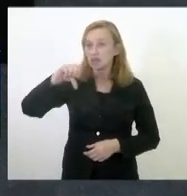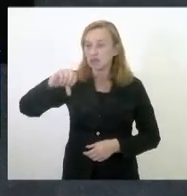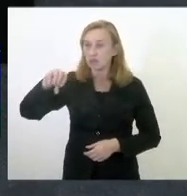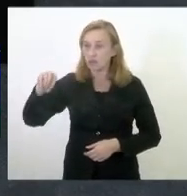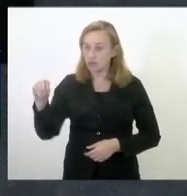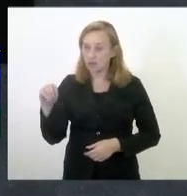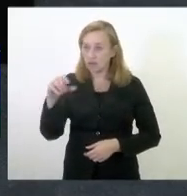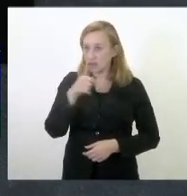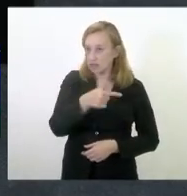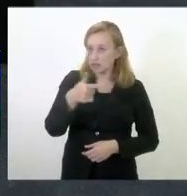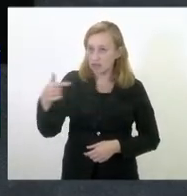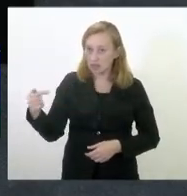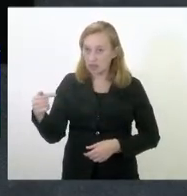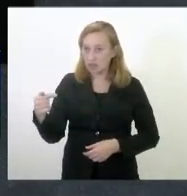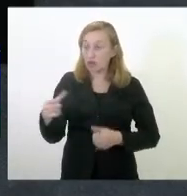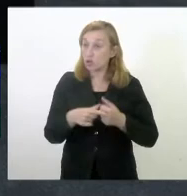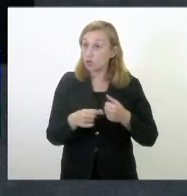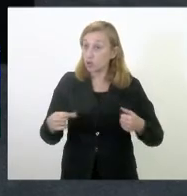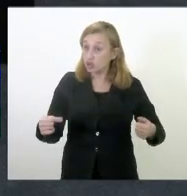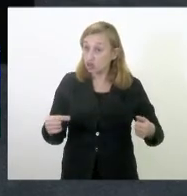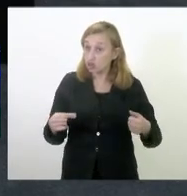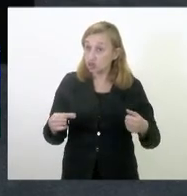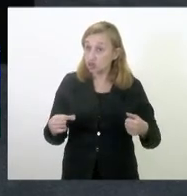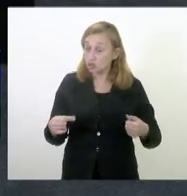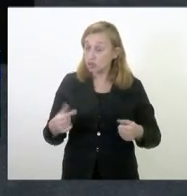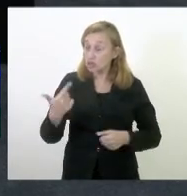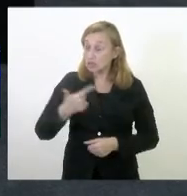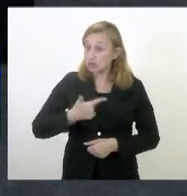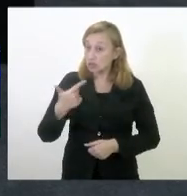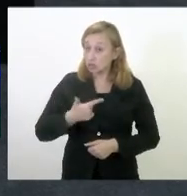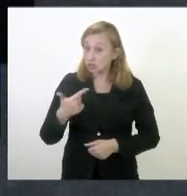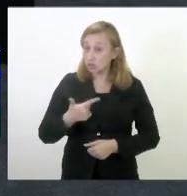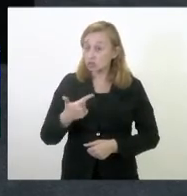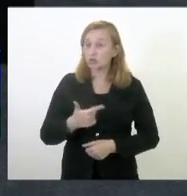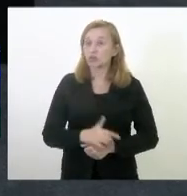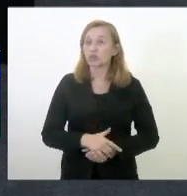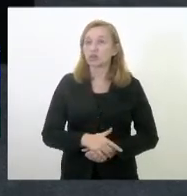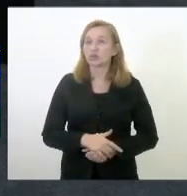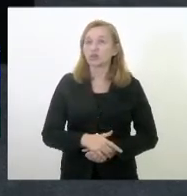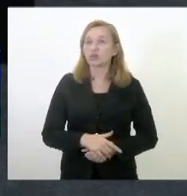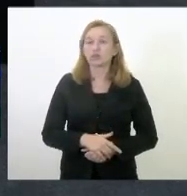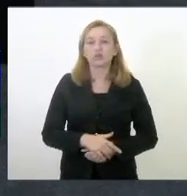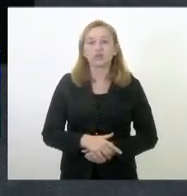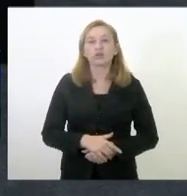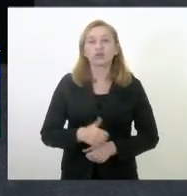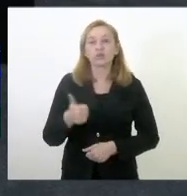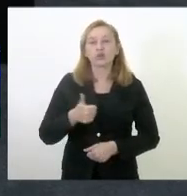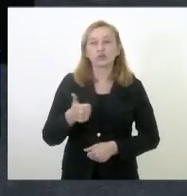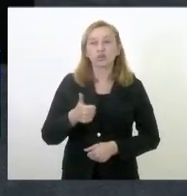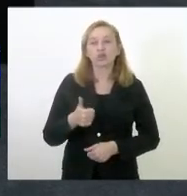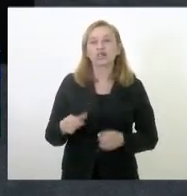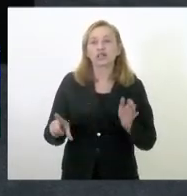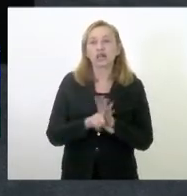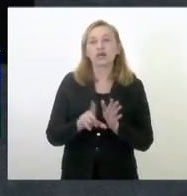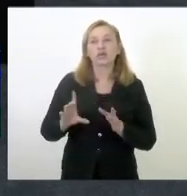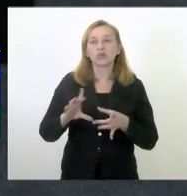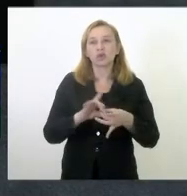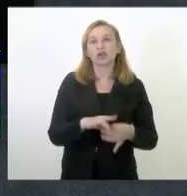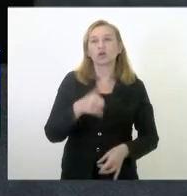190-17, bem como no artigo 2º, parágrafo 3º, inciso 1º, da Lei